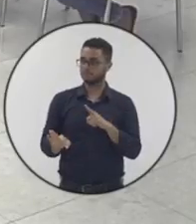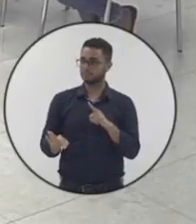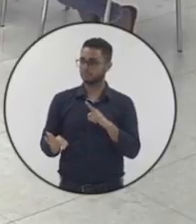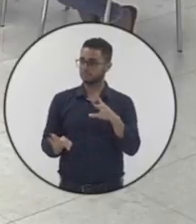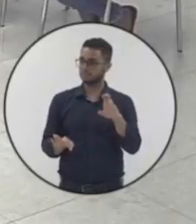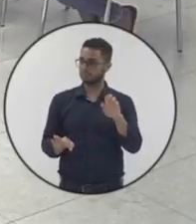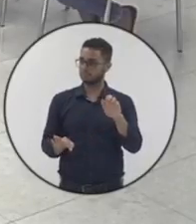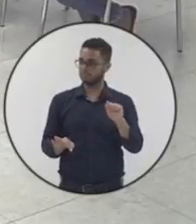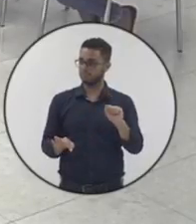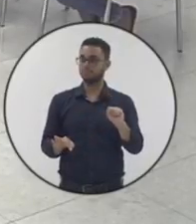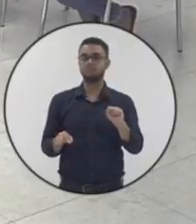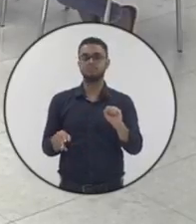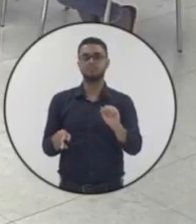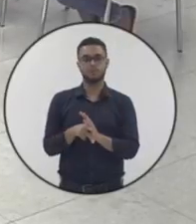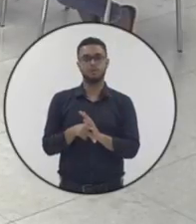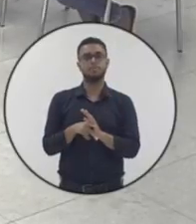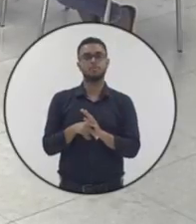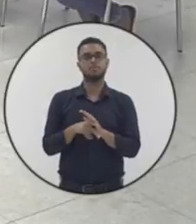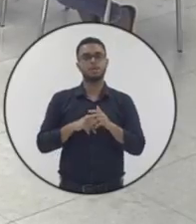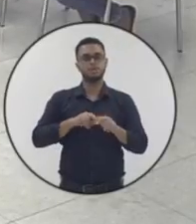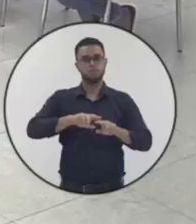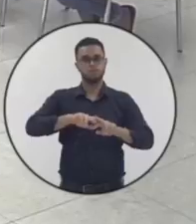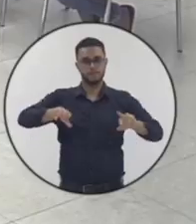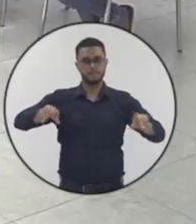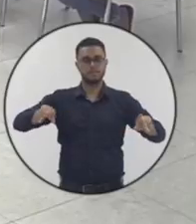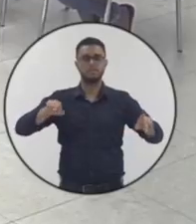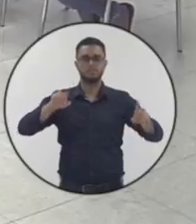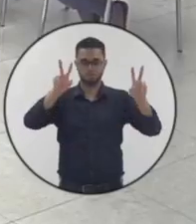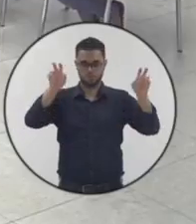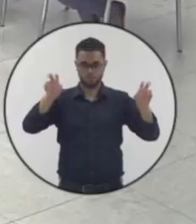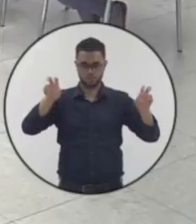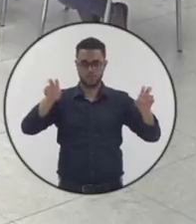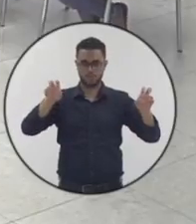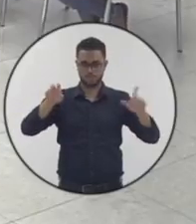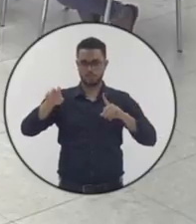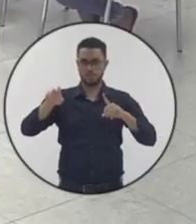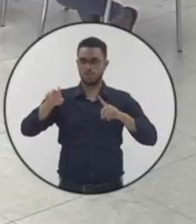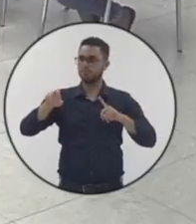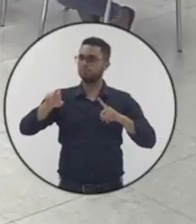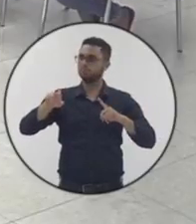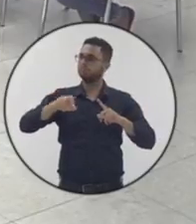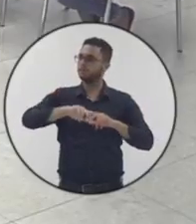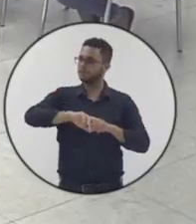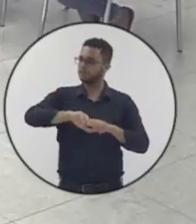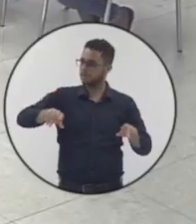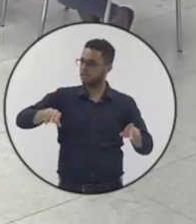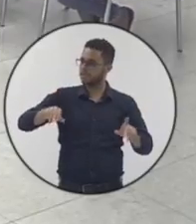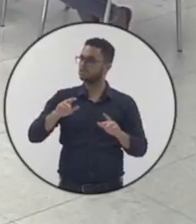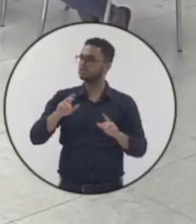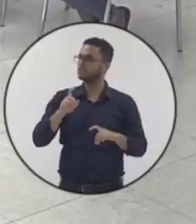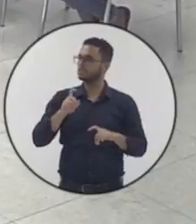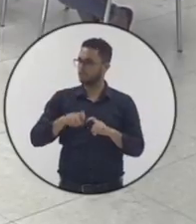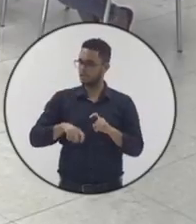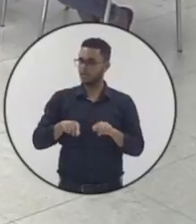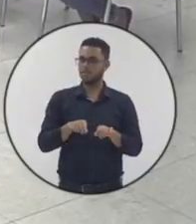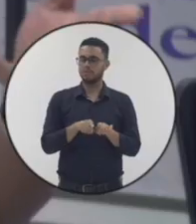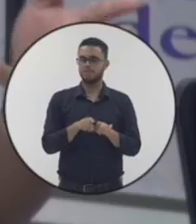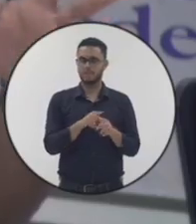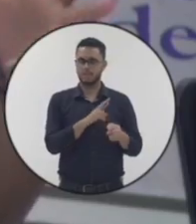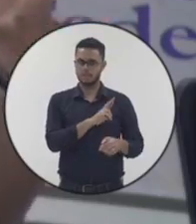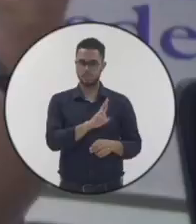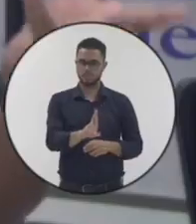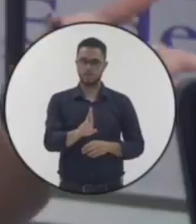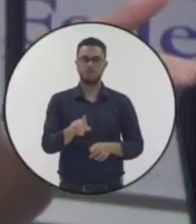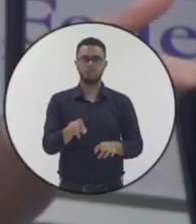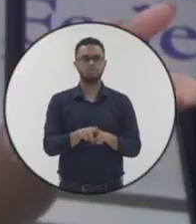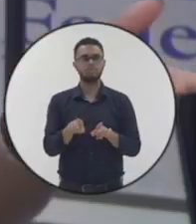tipificado, que é o CREAS da diversidade, do qual trata de questões da diversidade sexual, da diversidade religiosa e das